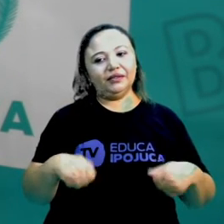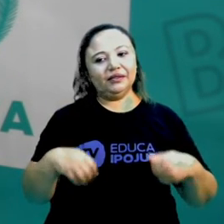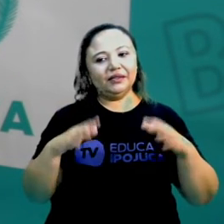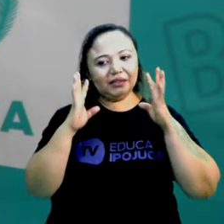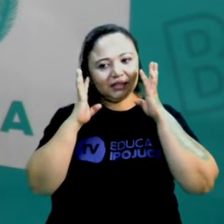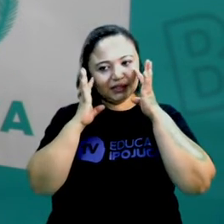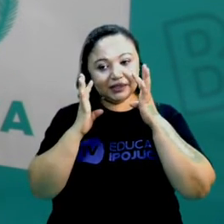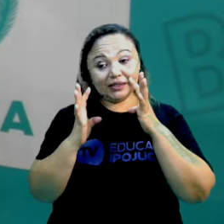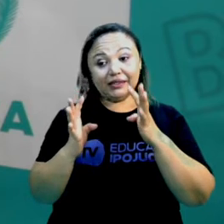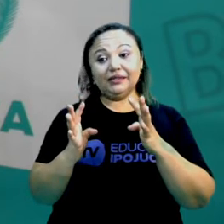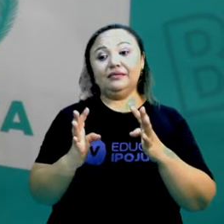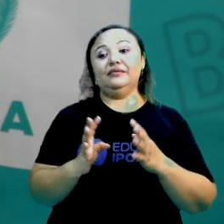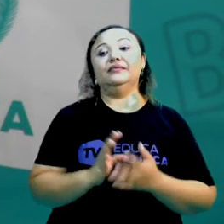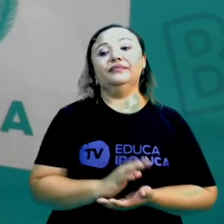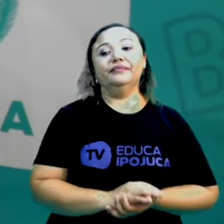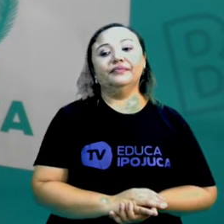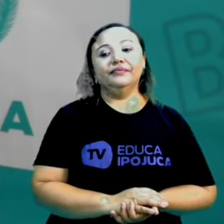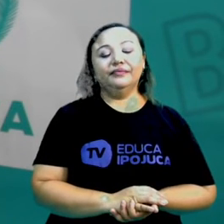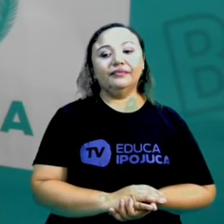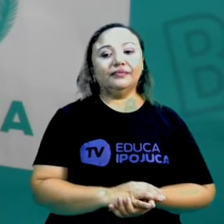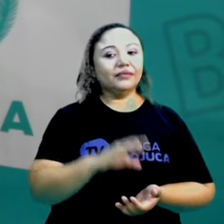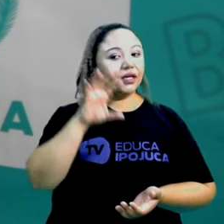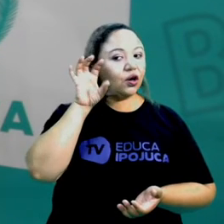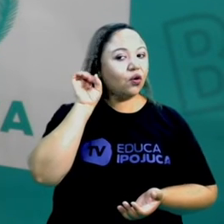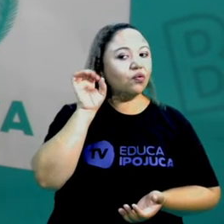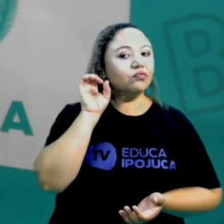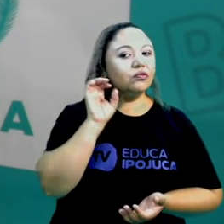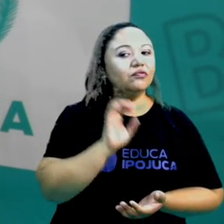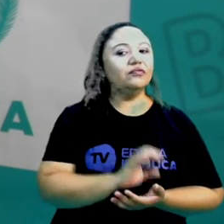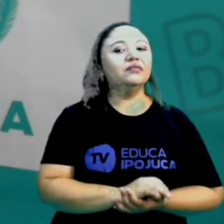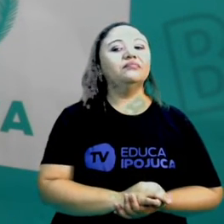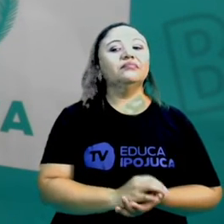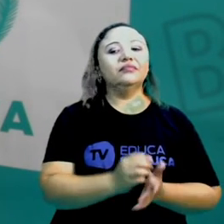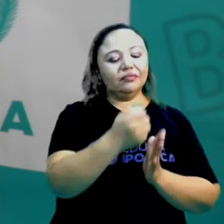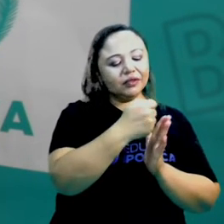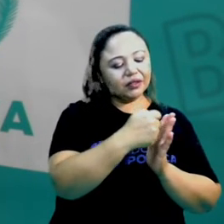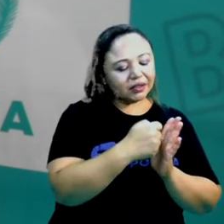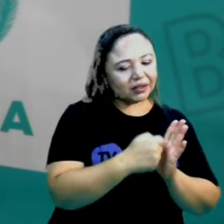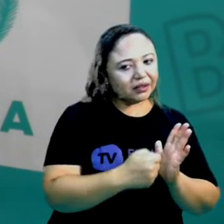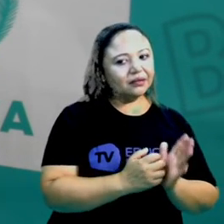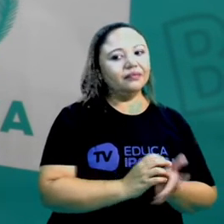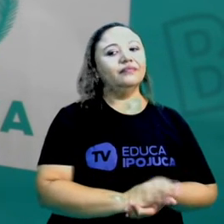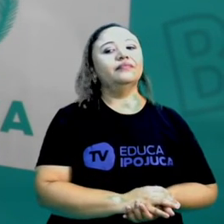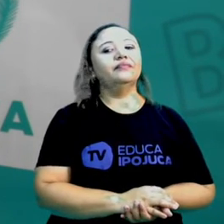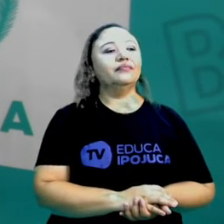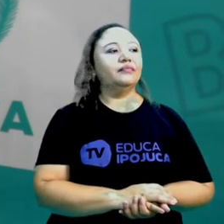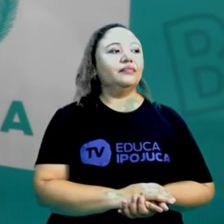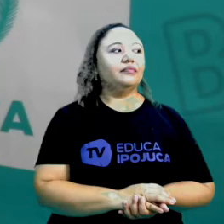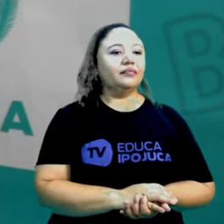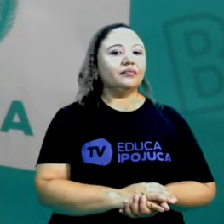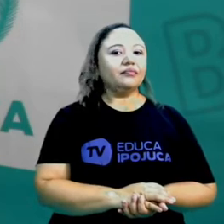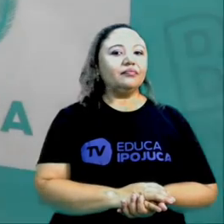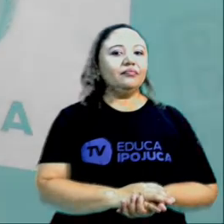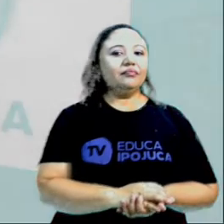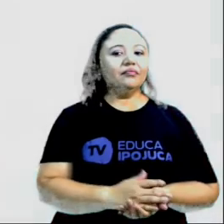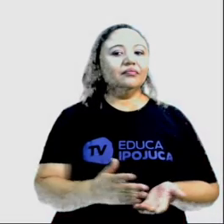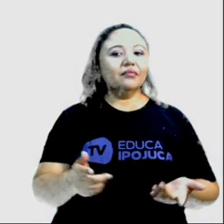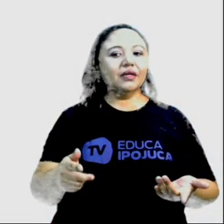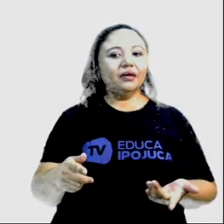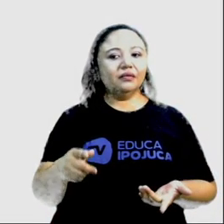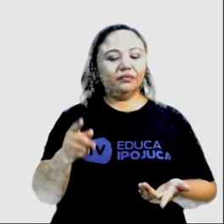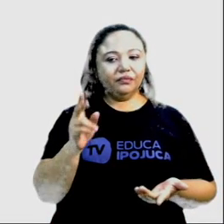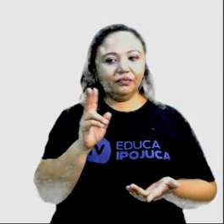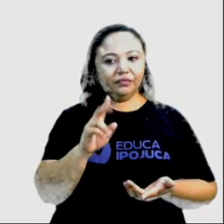ao pronunciar cada uma delas e na hora de escrever, tá? Para